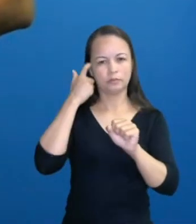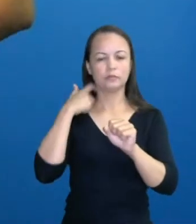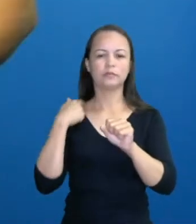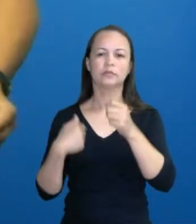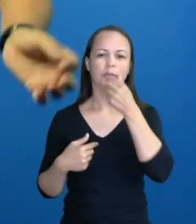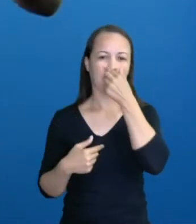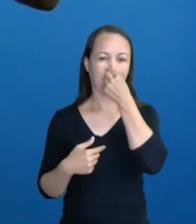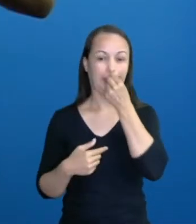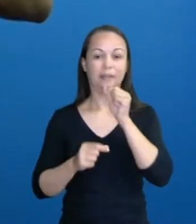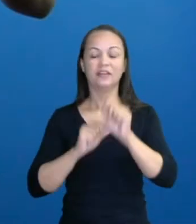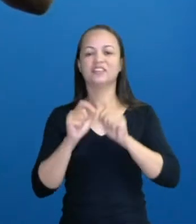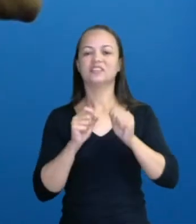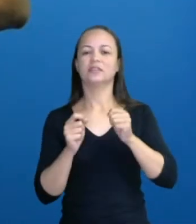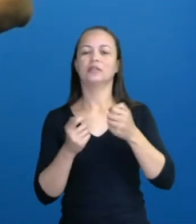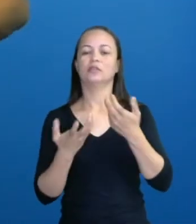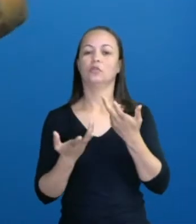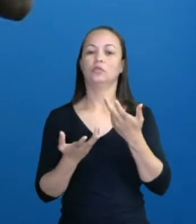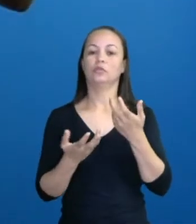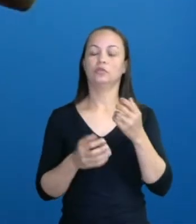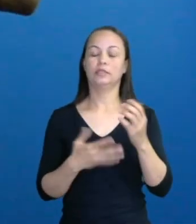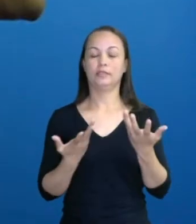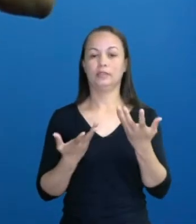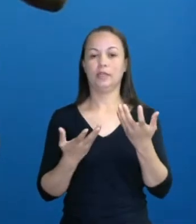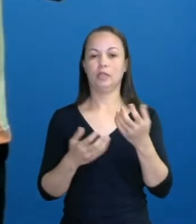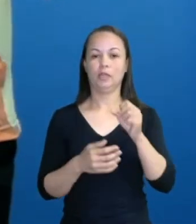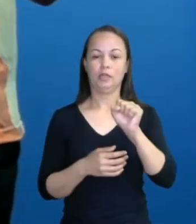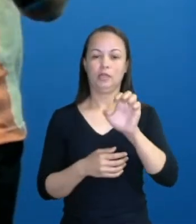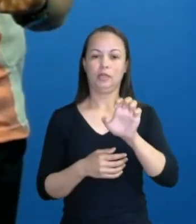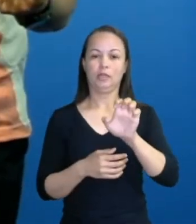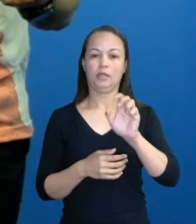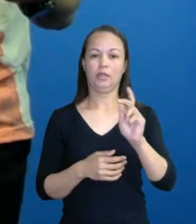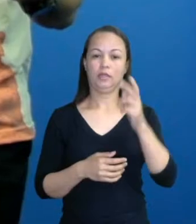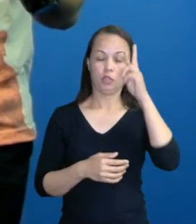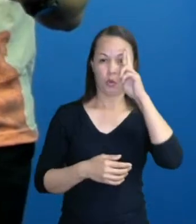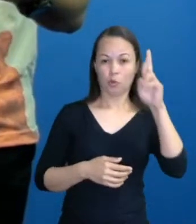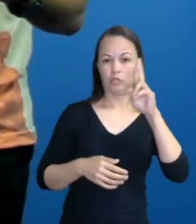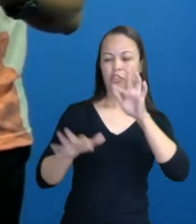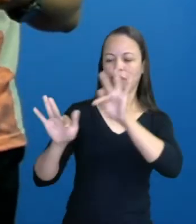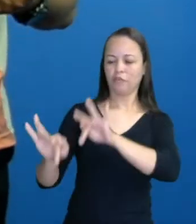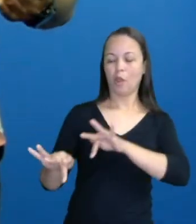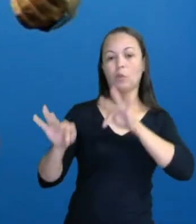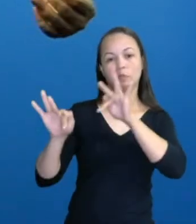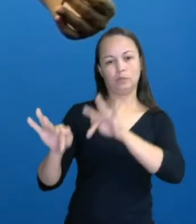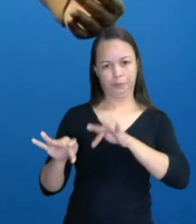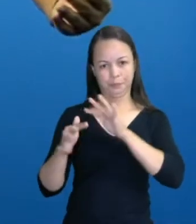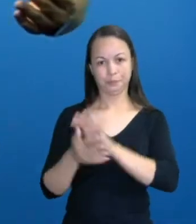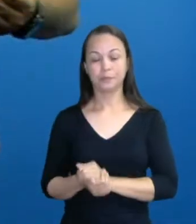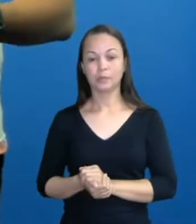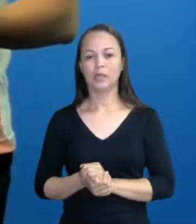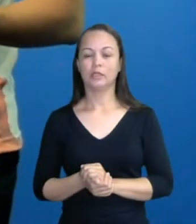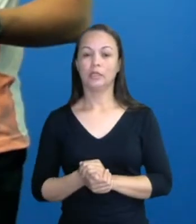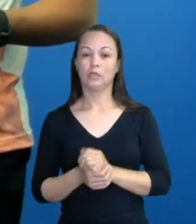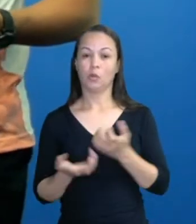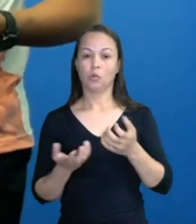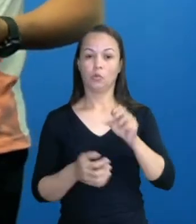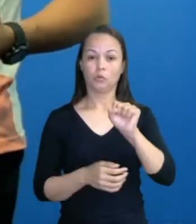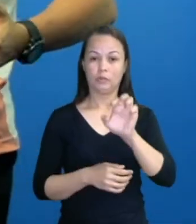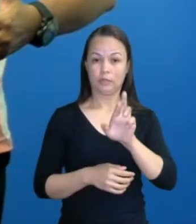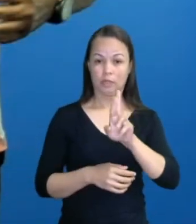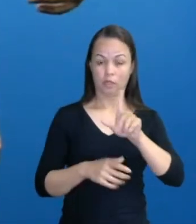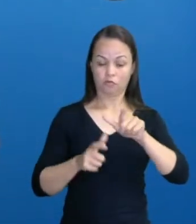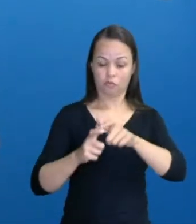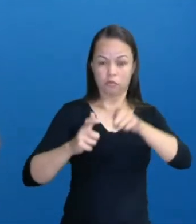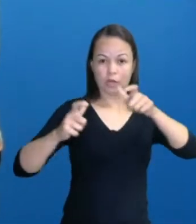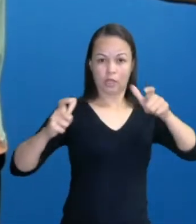terra serão chamados de senhores feudais. Lembrando que um feudo é uma grande propriedade rural.